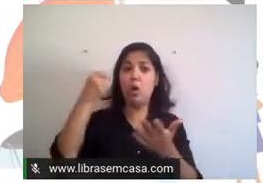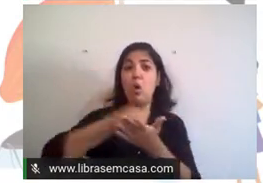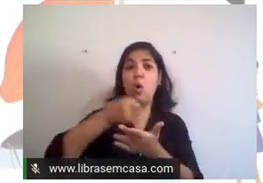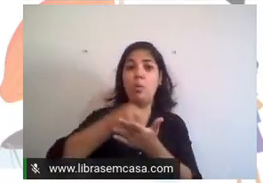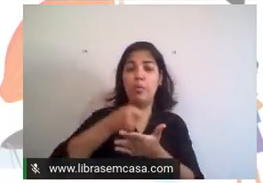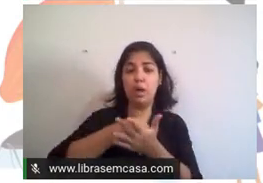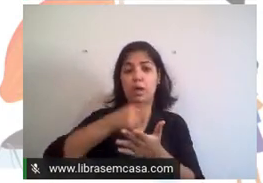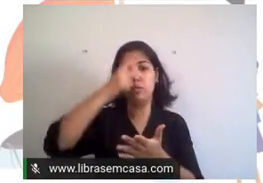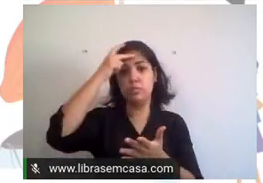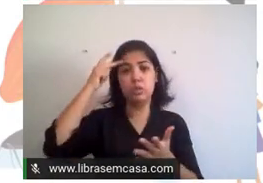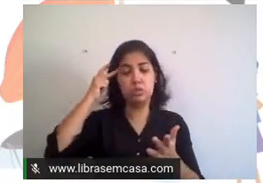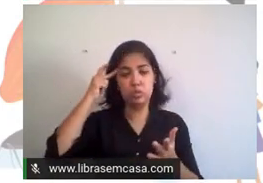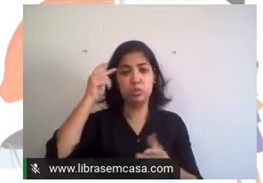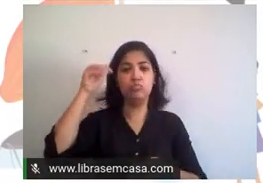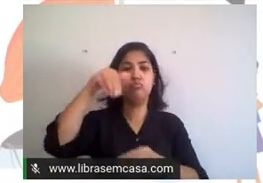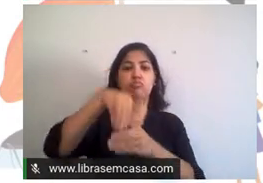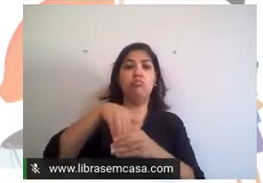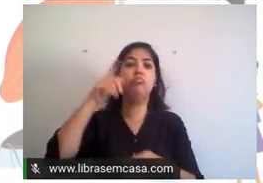eleito.